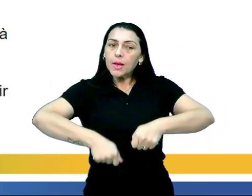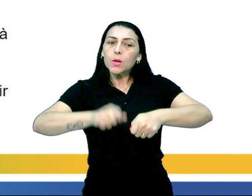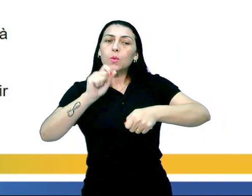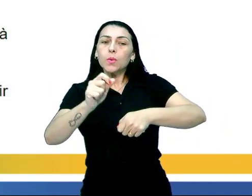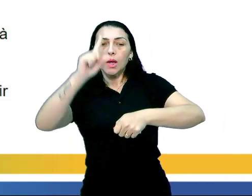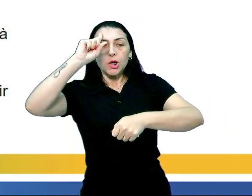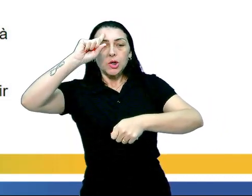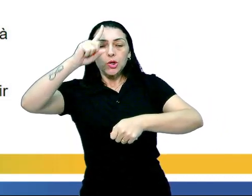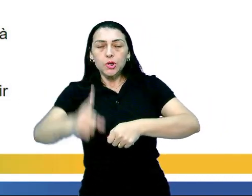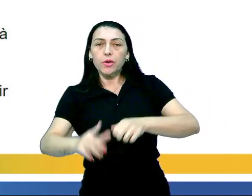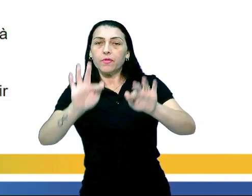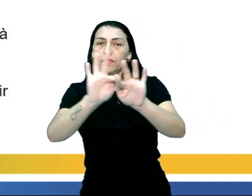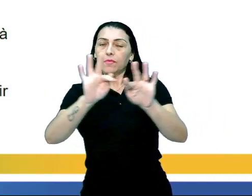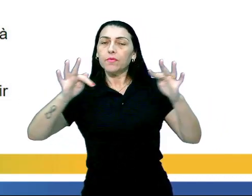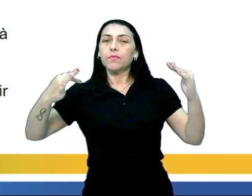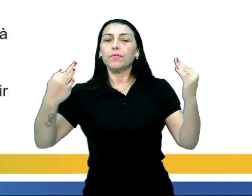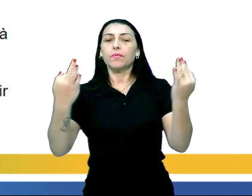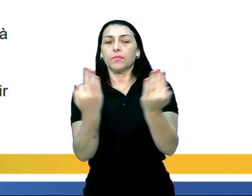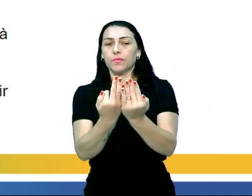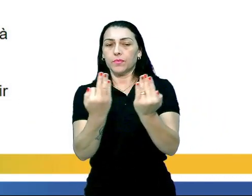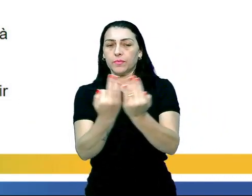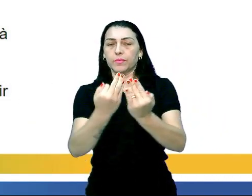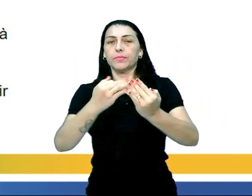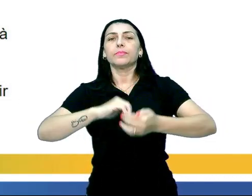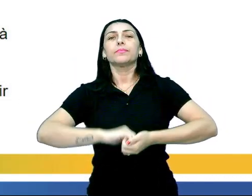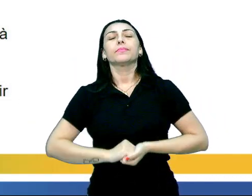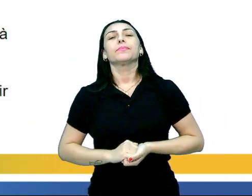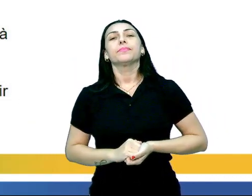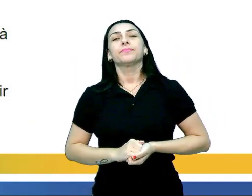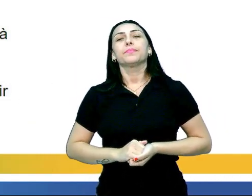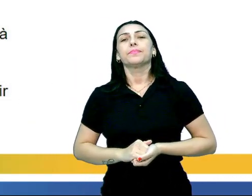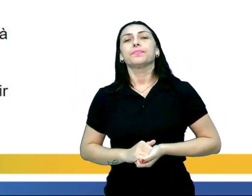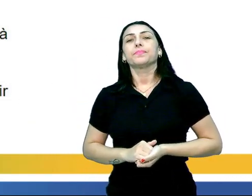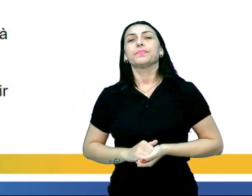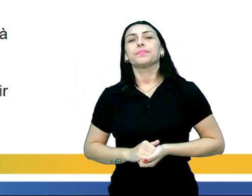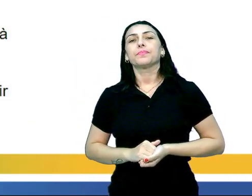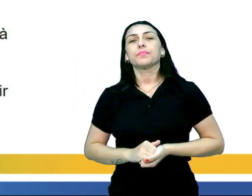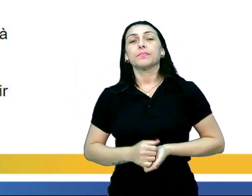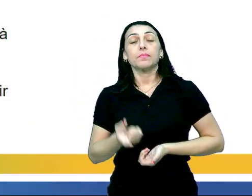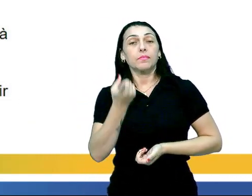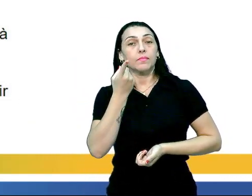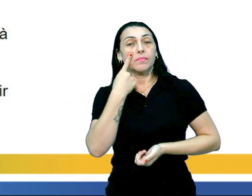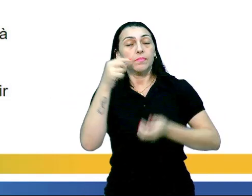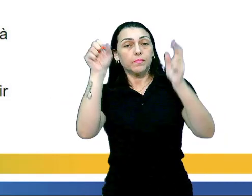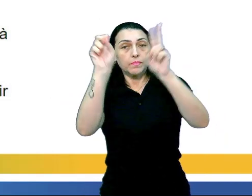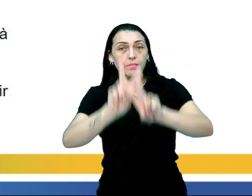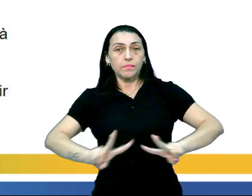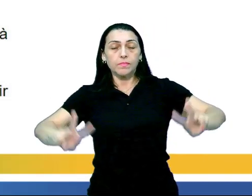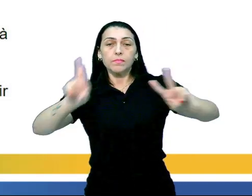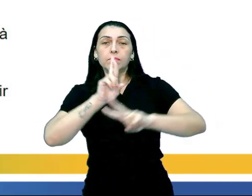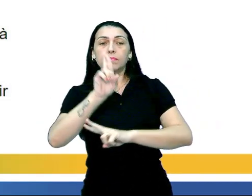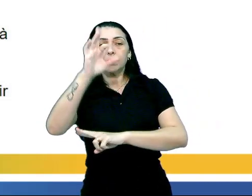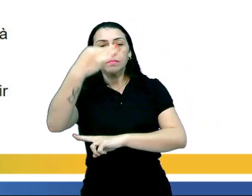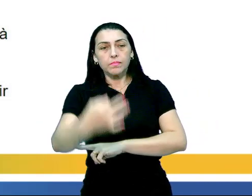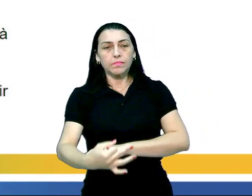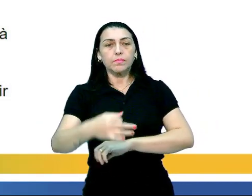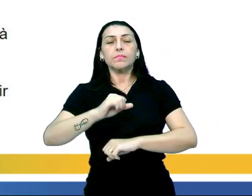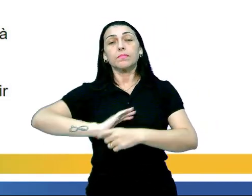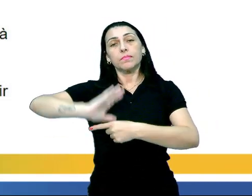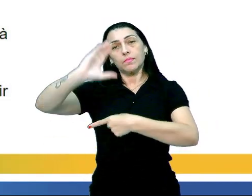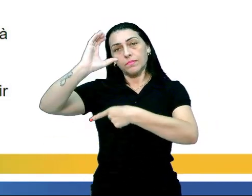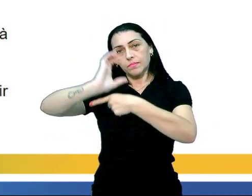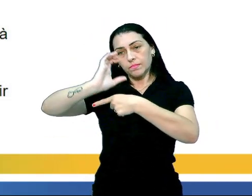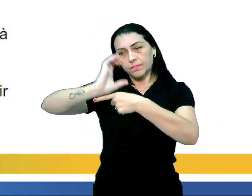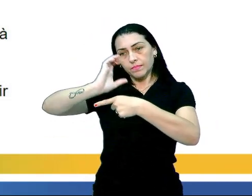lhes permitiu assumir a chefia de suas famílias. Vamos visualizar a alternativa correta?